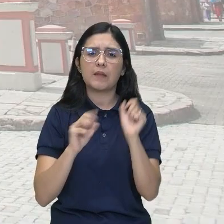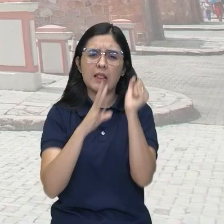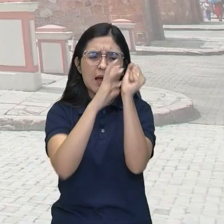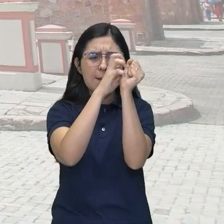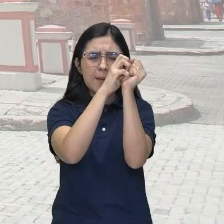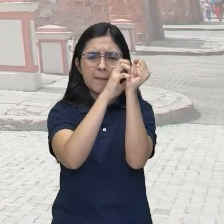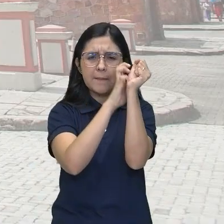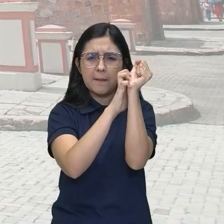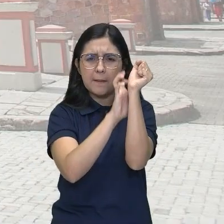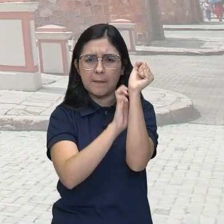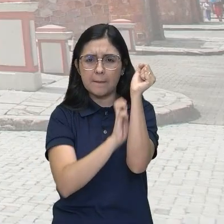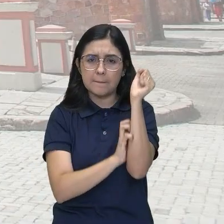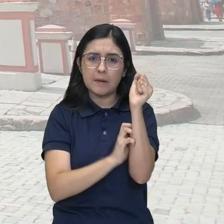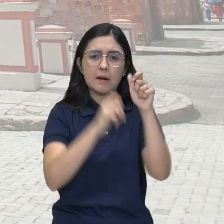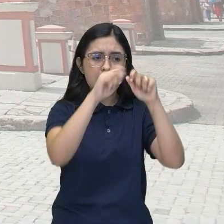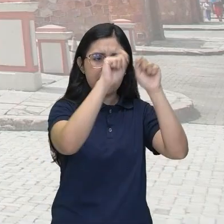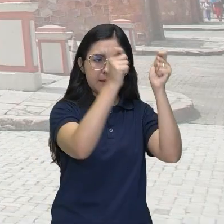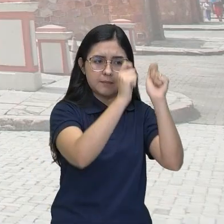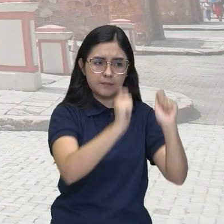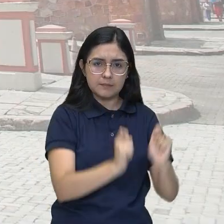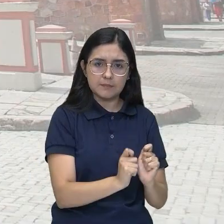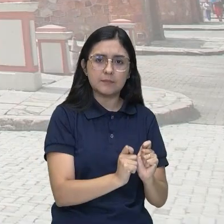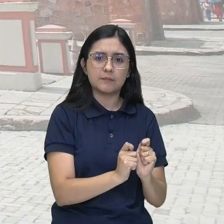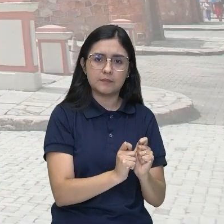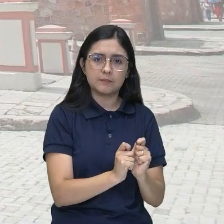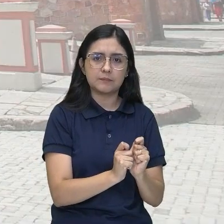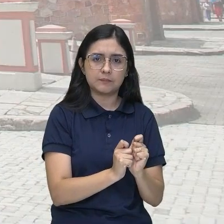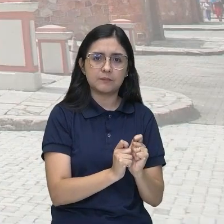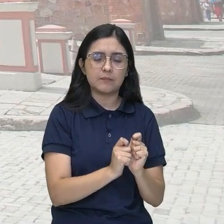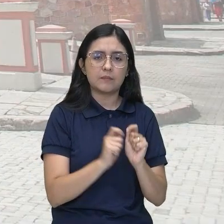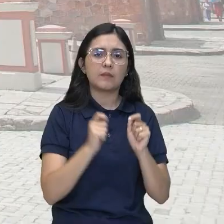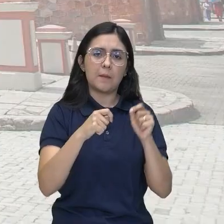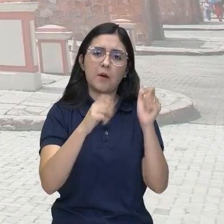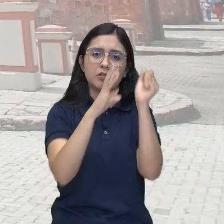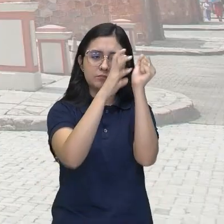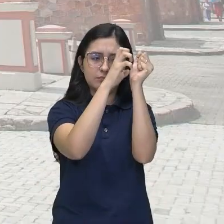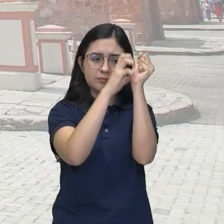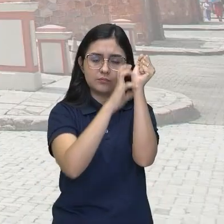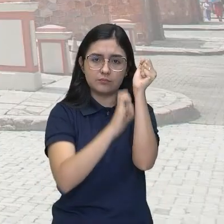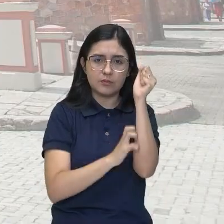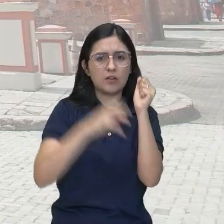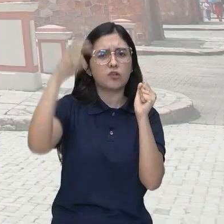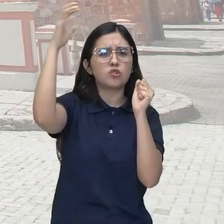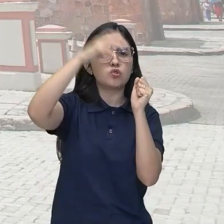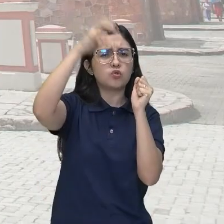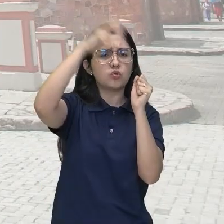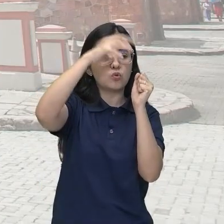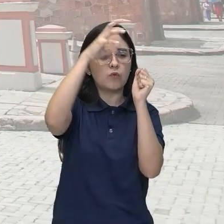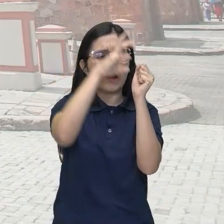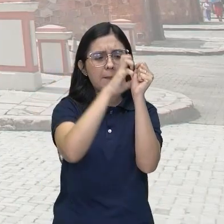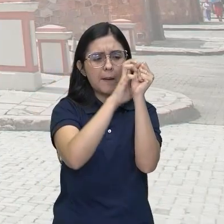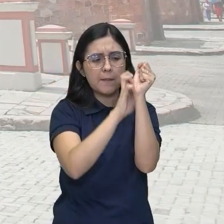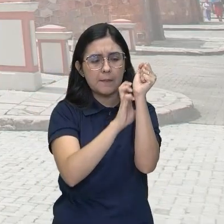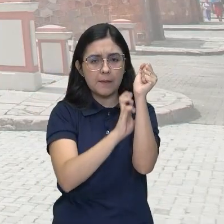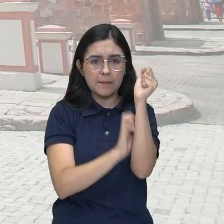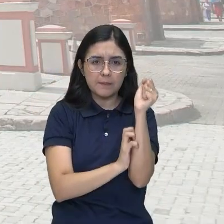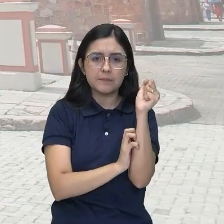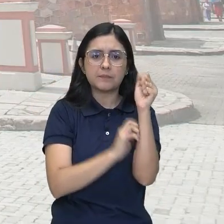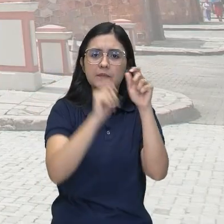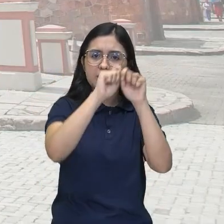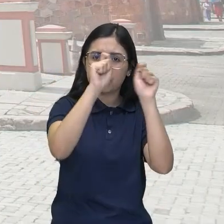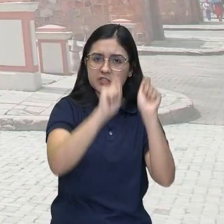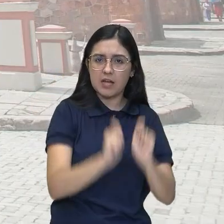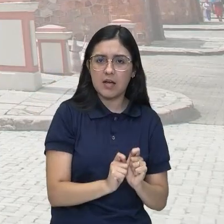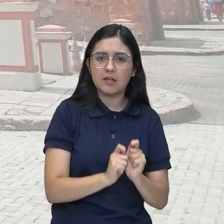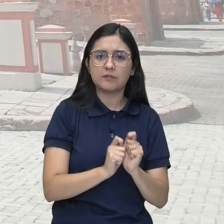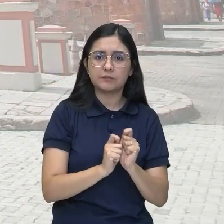corroer monumentos históricos, ela pode também corroer estátuas,